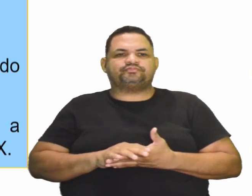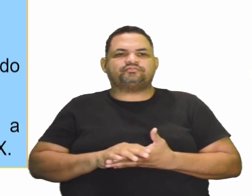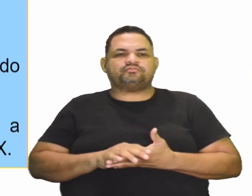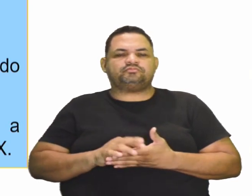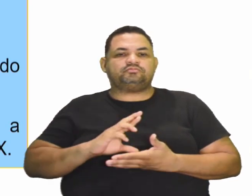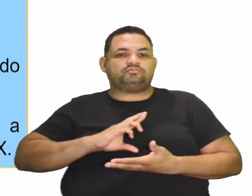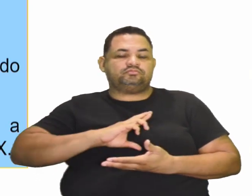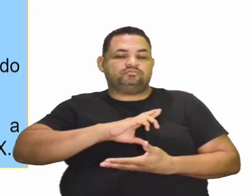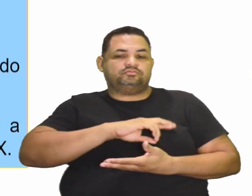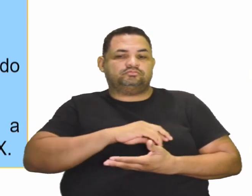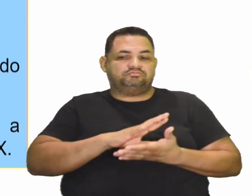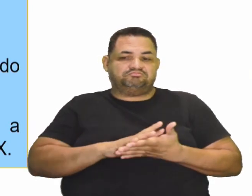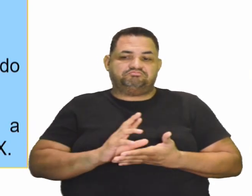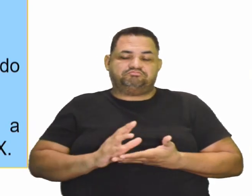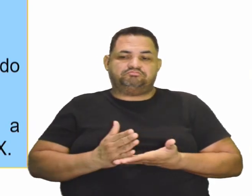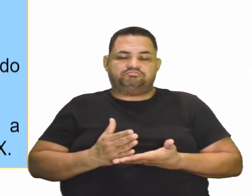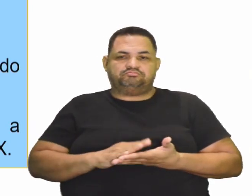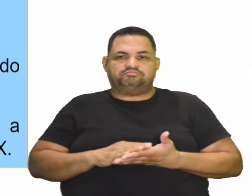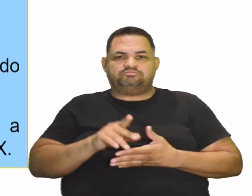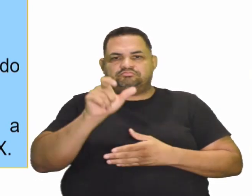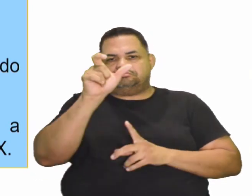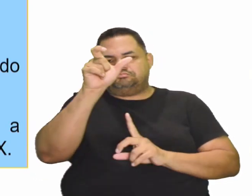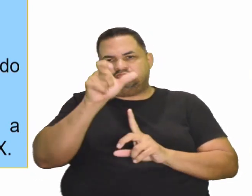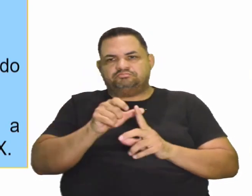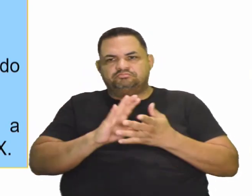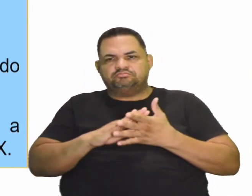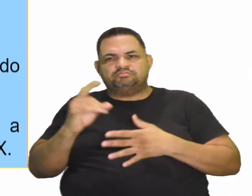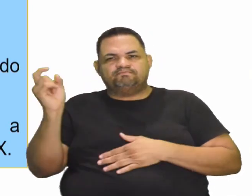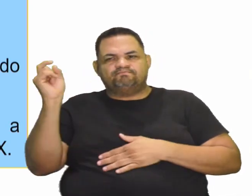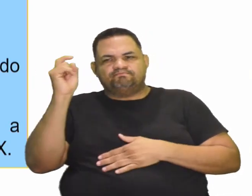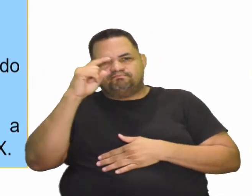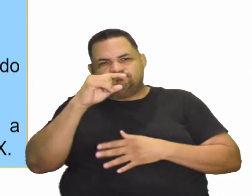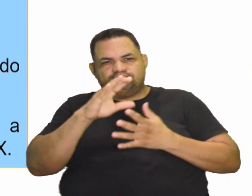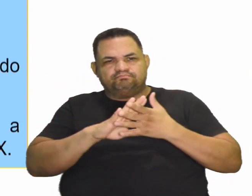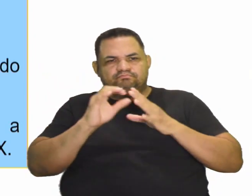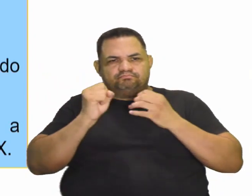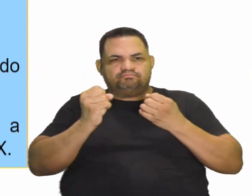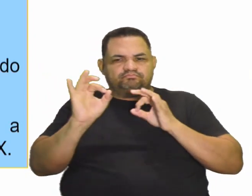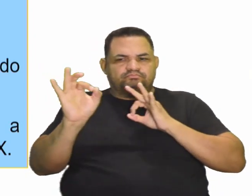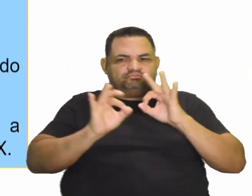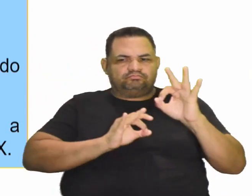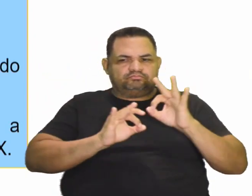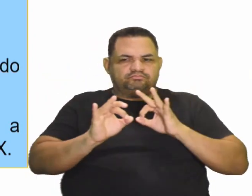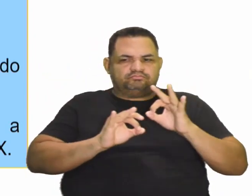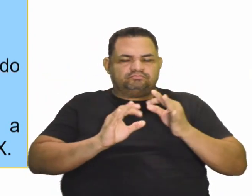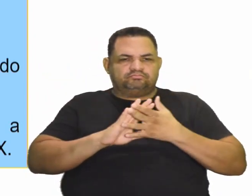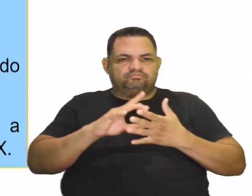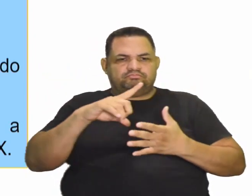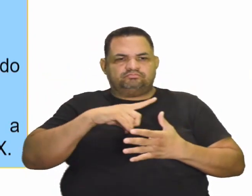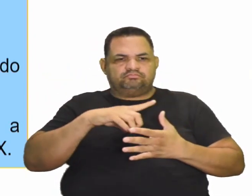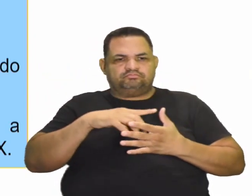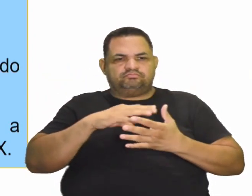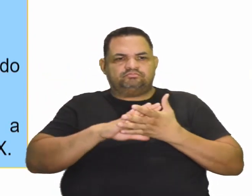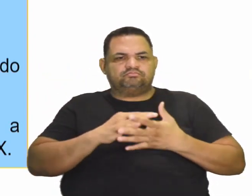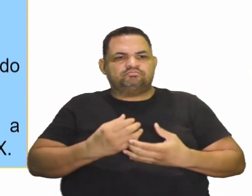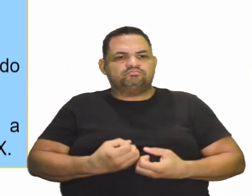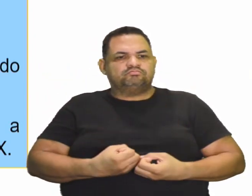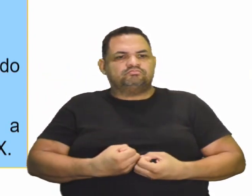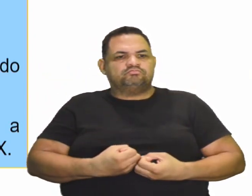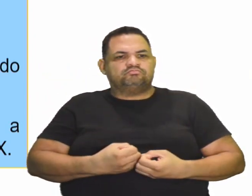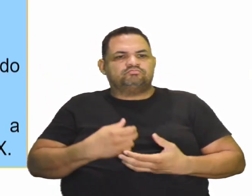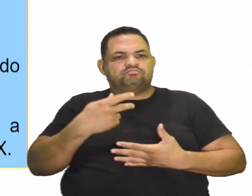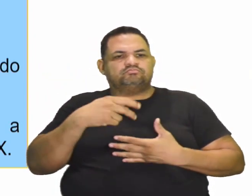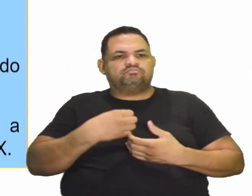quem gosta de romances, de personagens complexos, com trama bem articulado. Aí temos o poema, que vocês